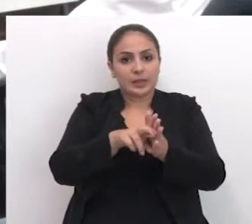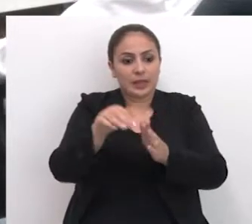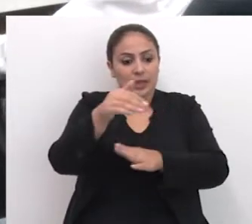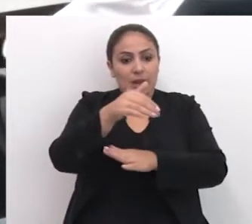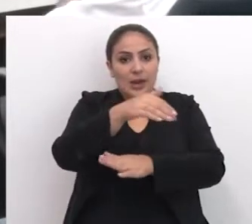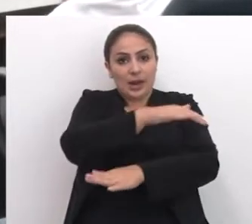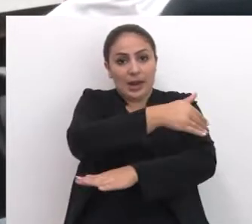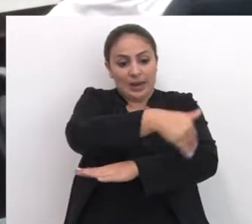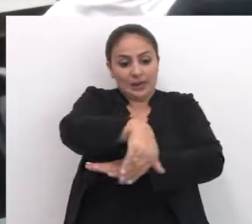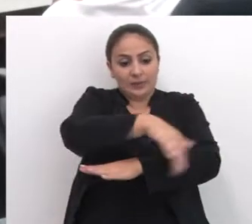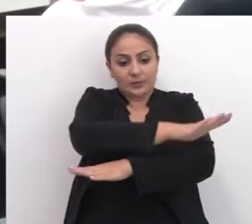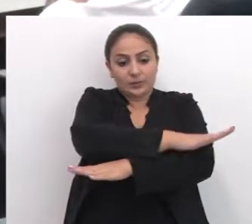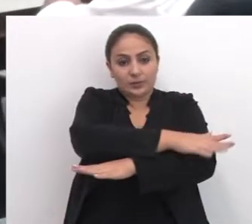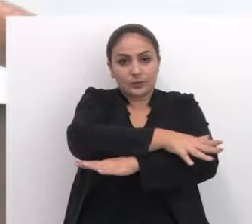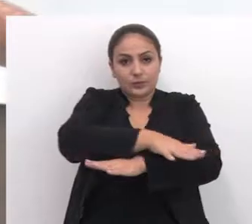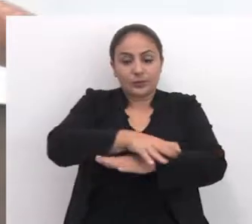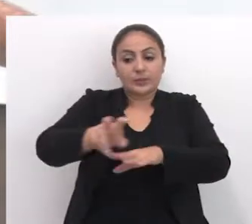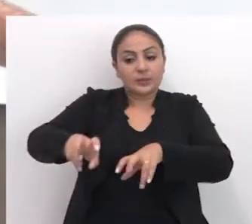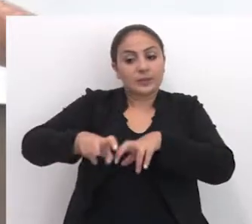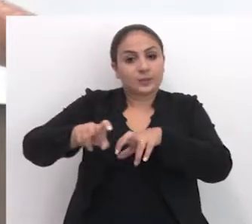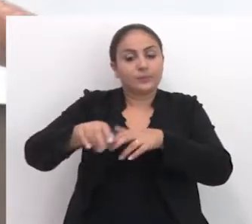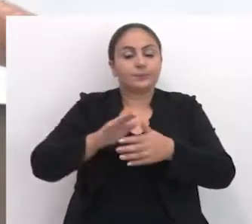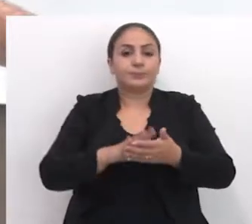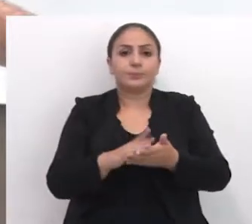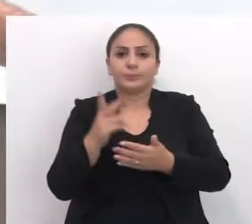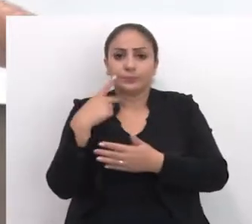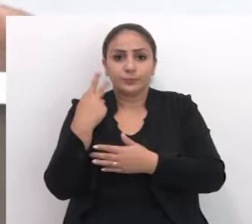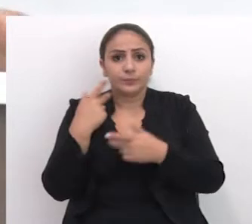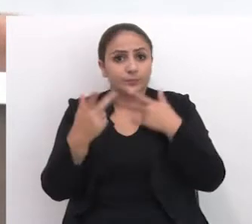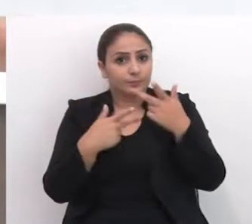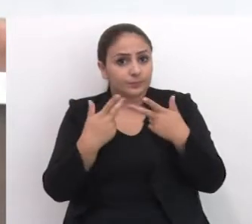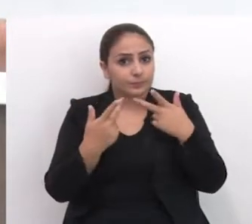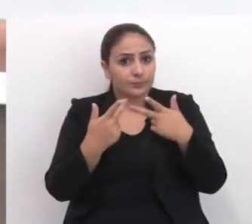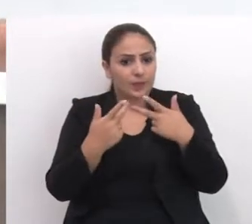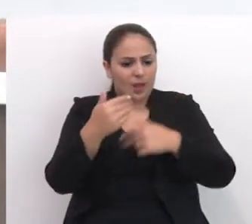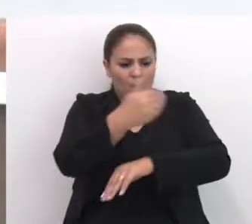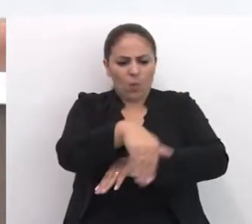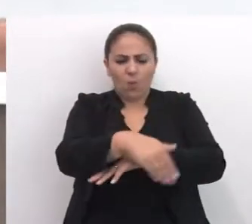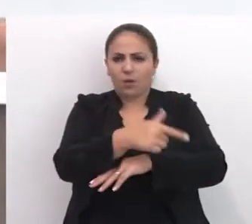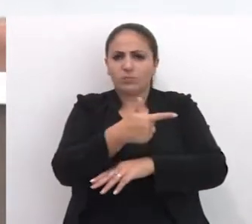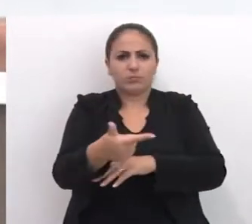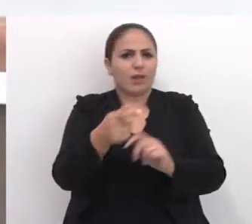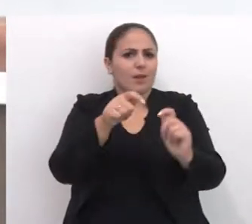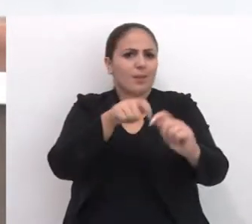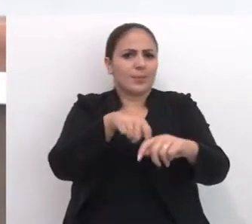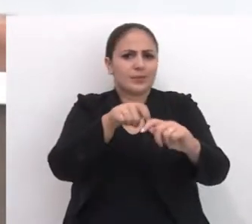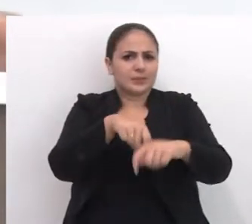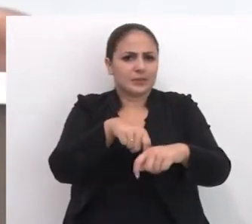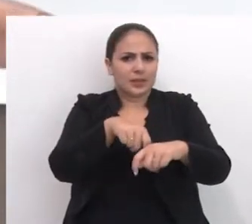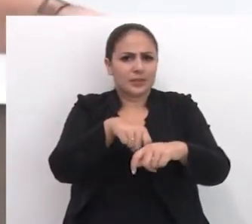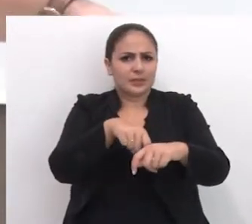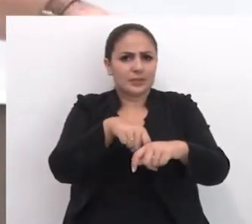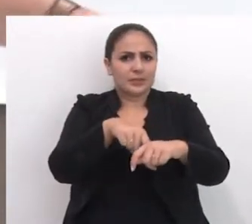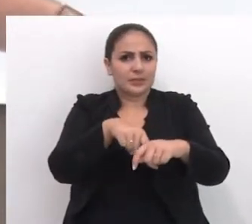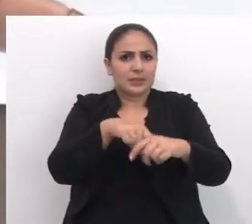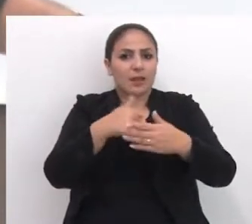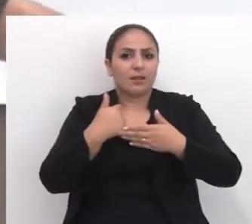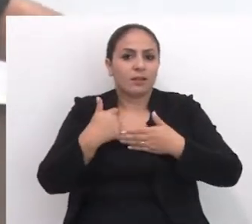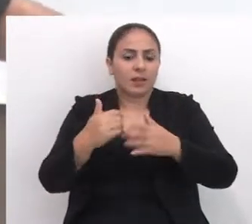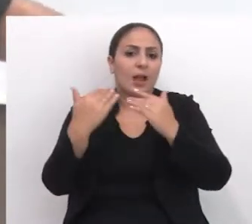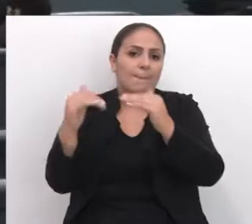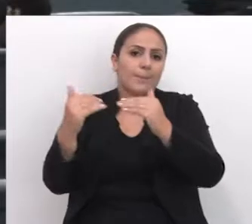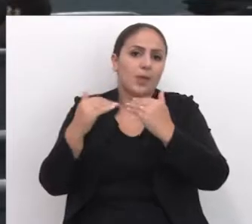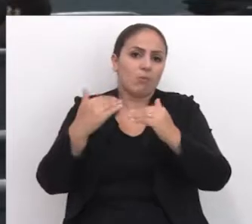das estradas do interior. De acordo com o parlamentar, as vias não têm condições de escoar a produção no